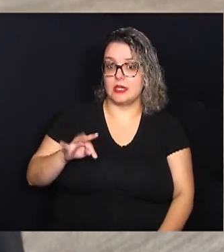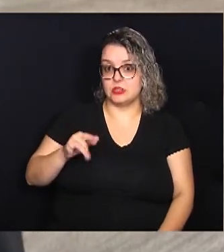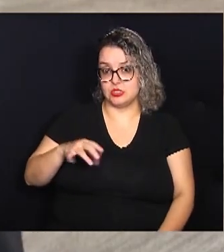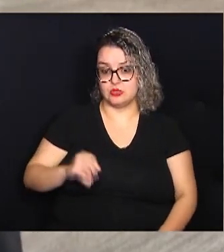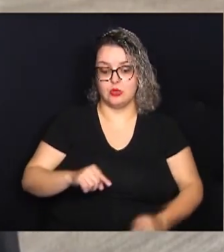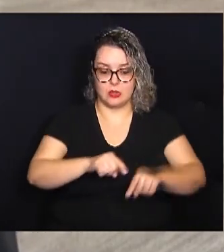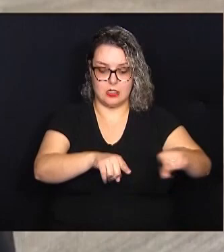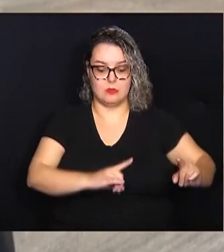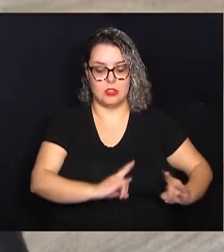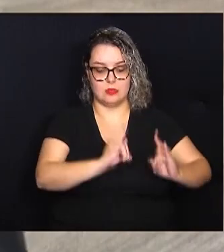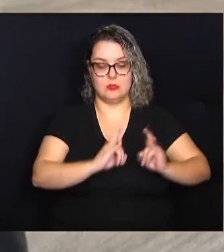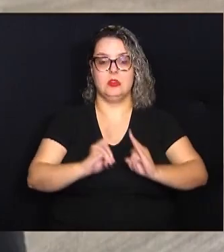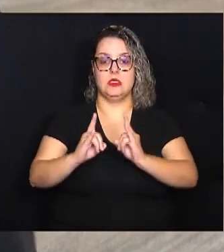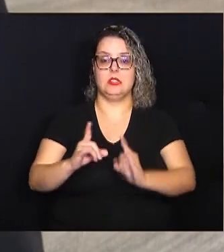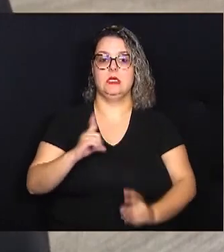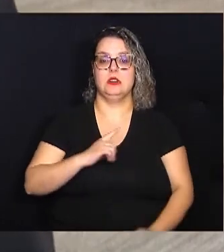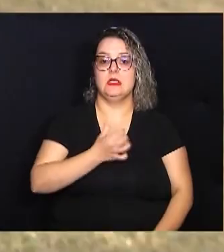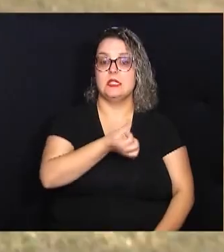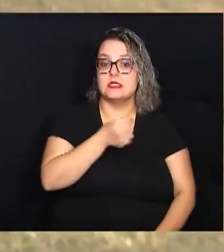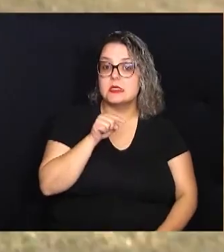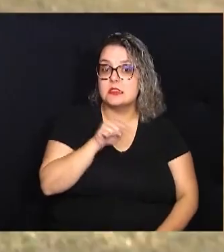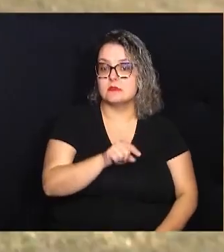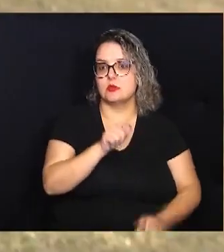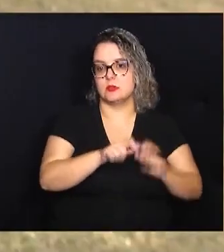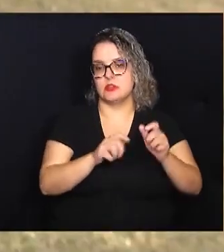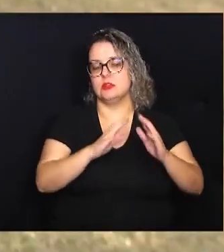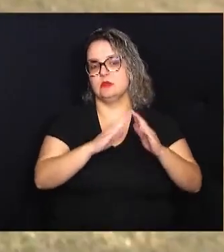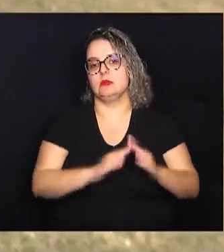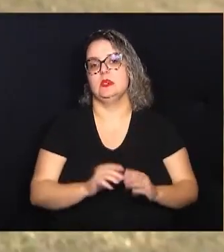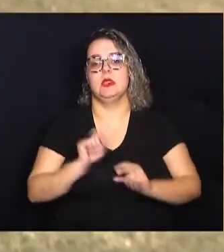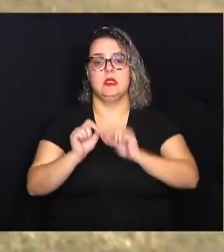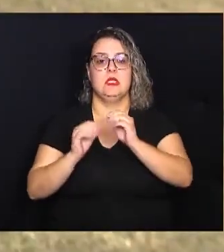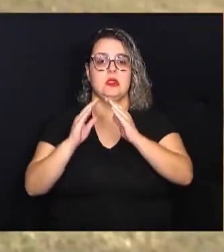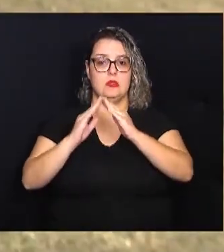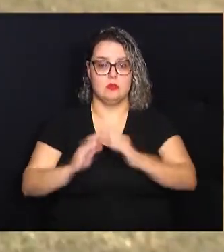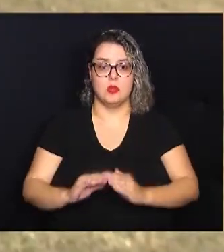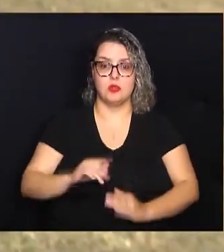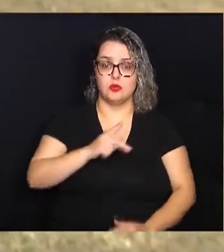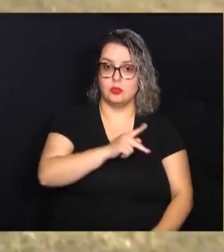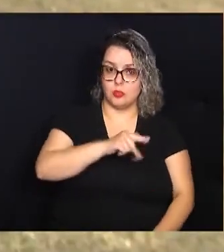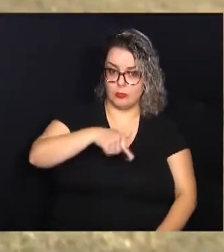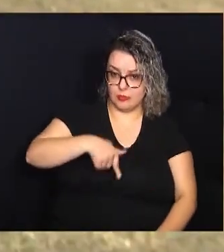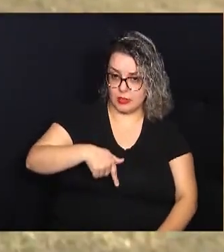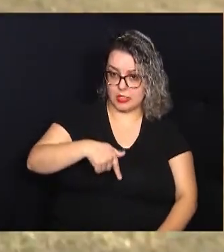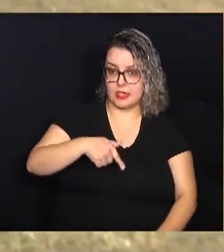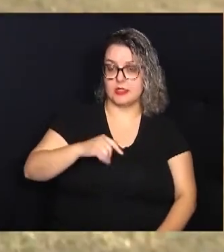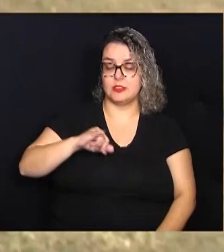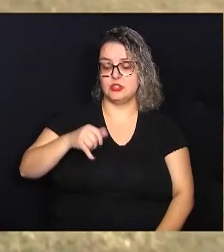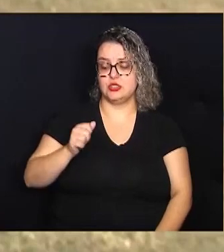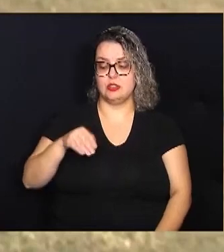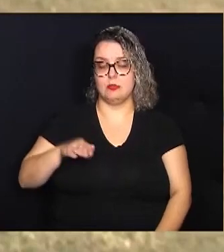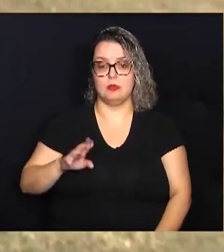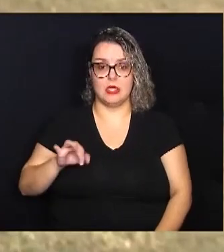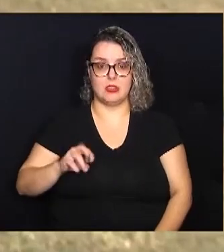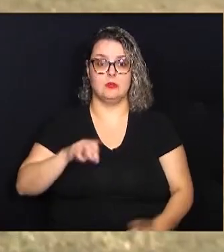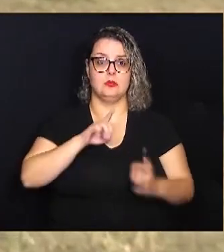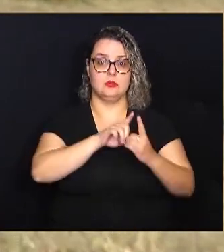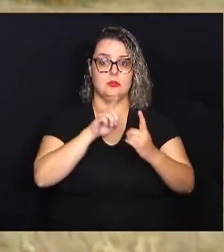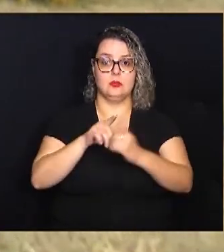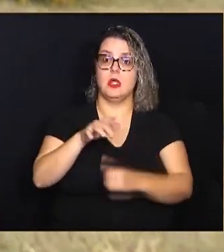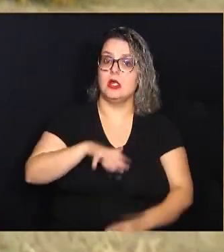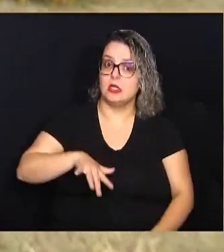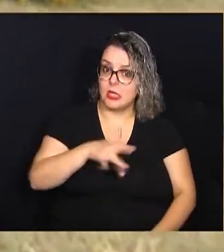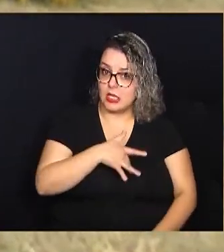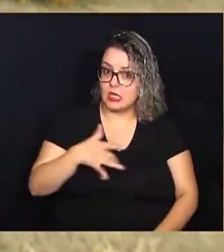tem aproximadamente 6 mil pessoas ali. Quem mora aqui no Parque Jambeiro e precisa de atendimento na área da